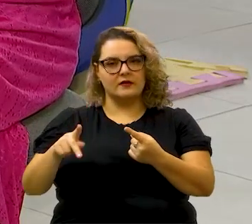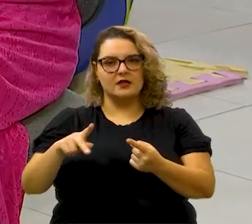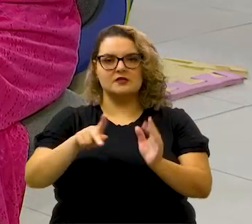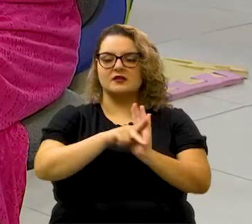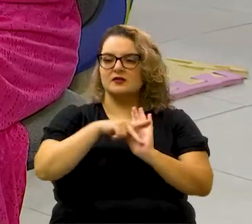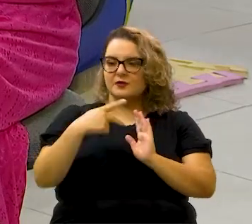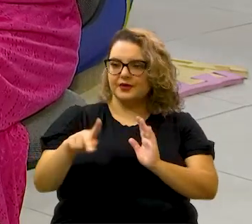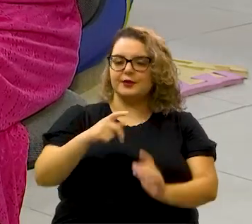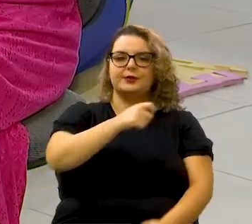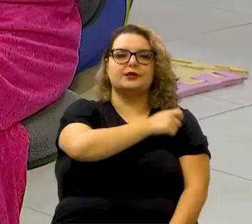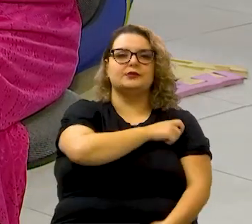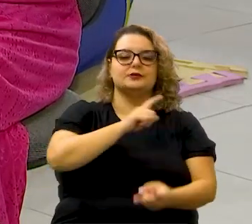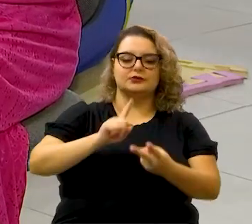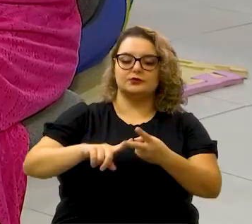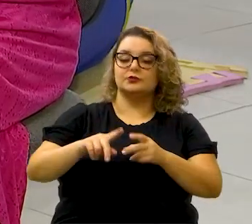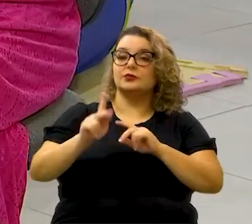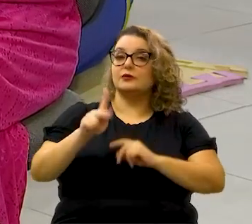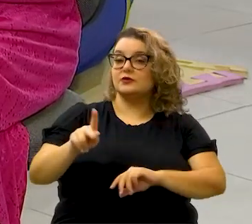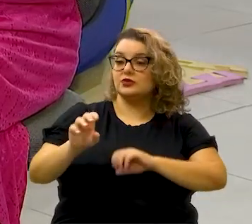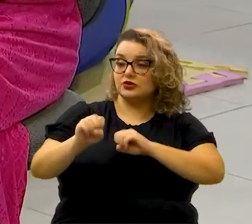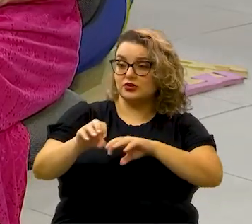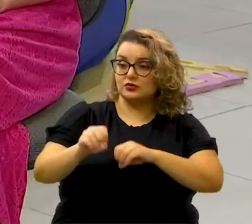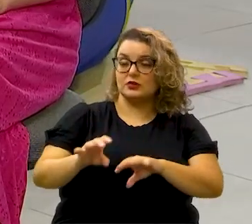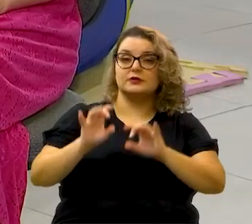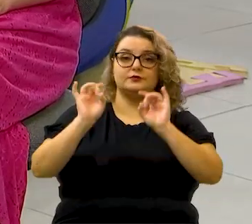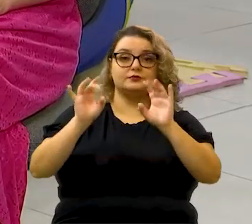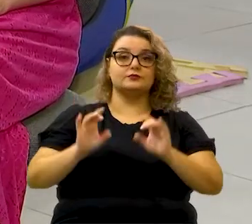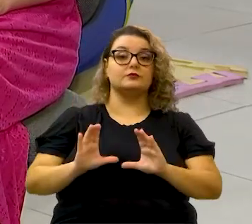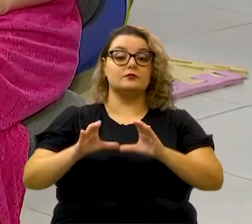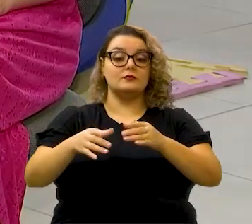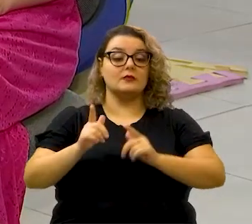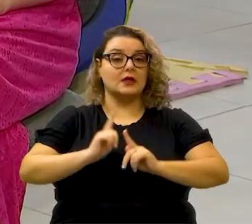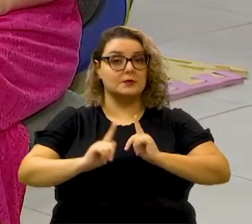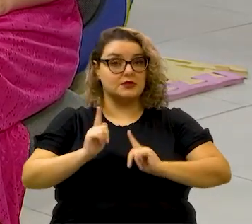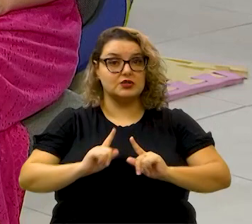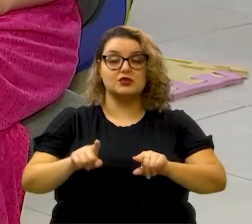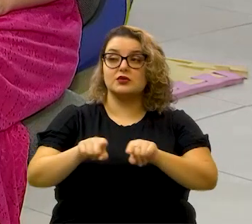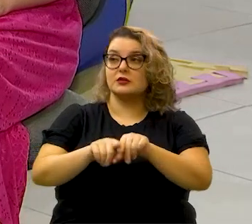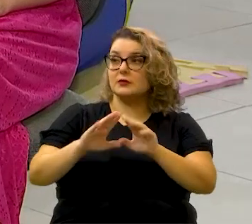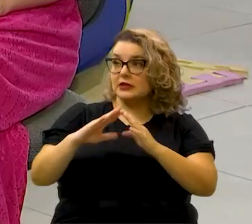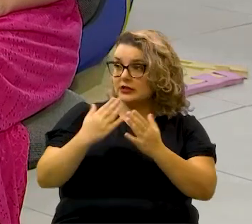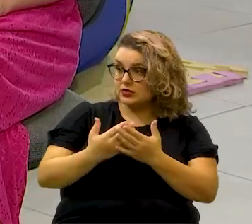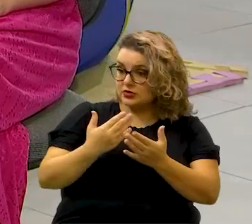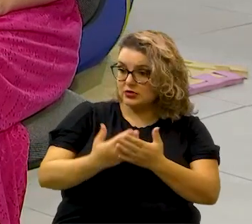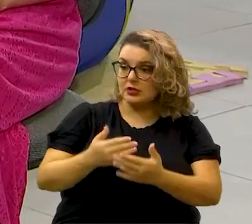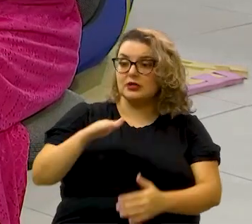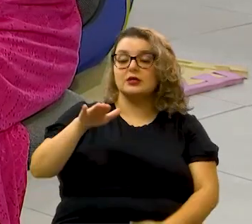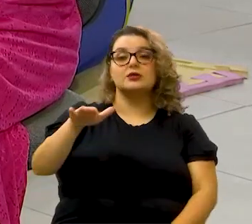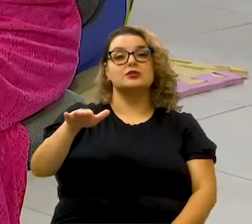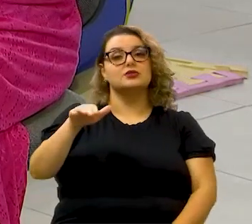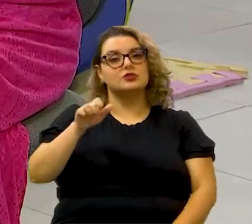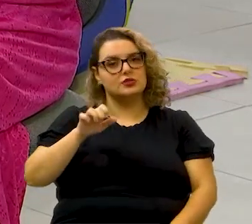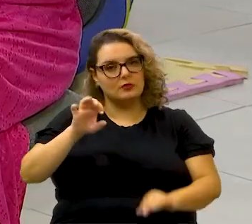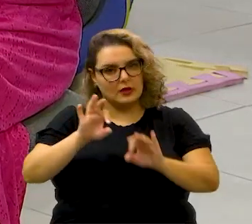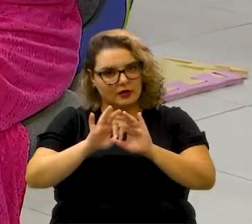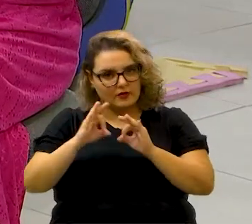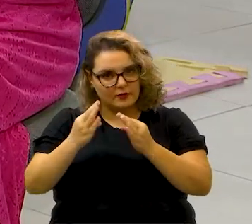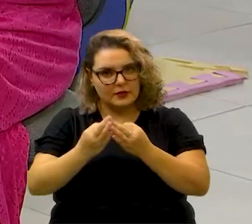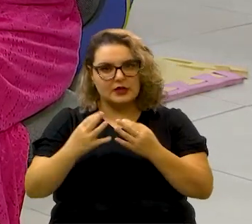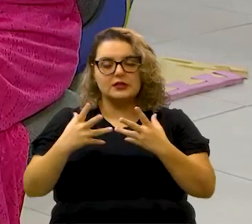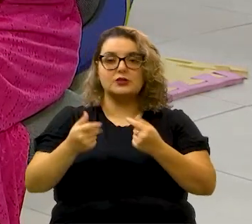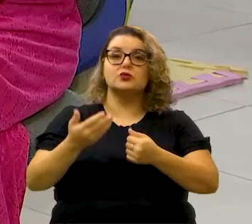pelo professor do aluno, pelo professor de educação especial, pela equipe gestora da escola também, eles devem chamar